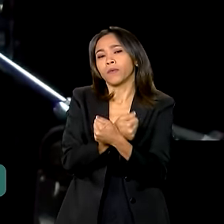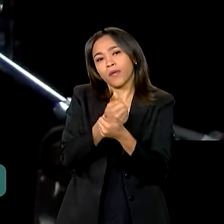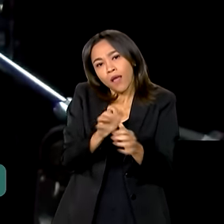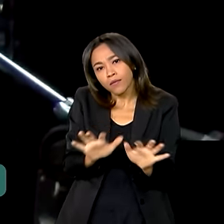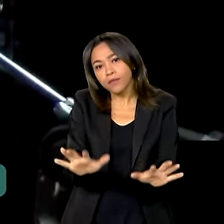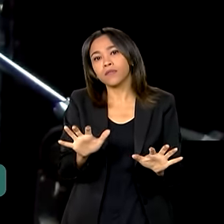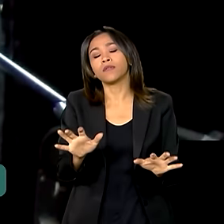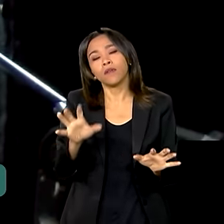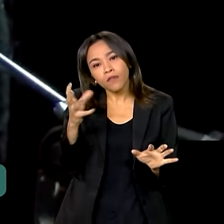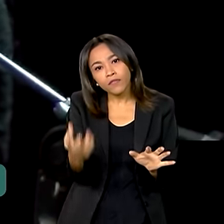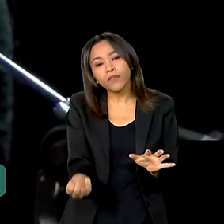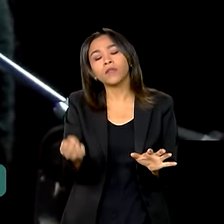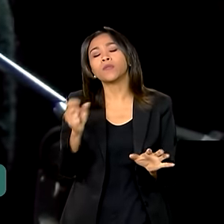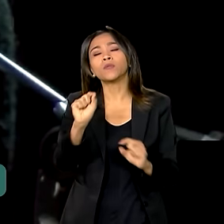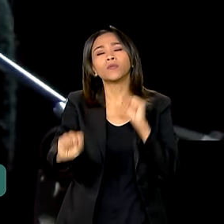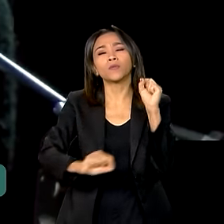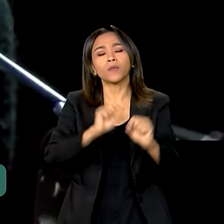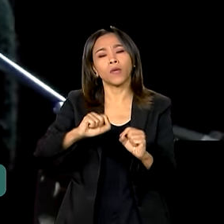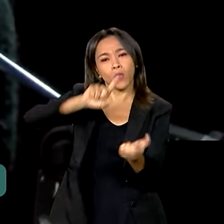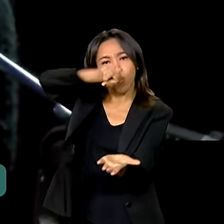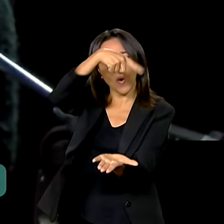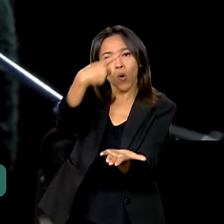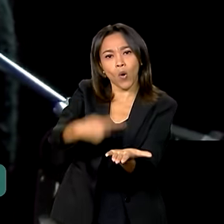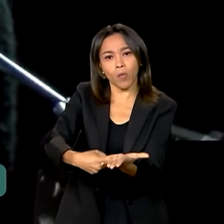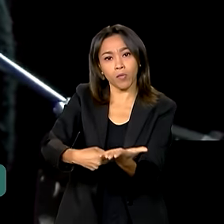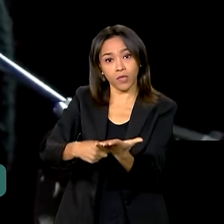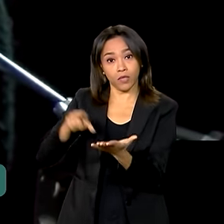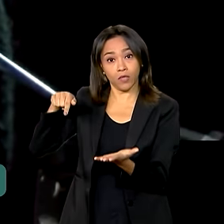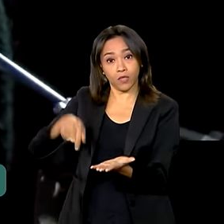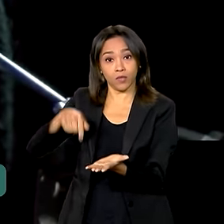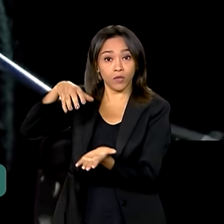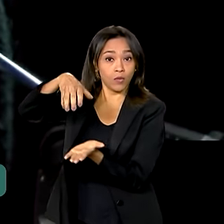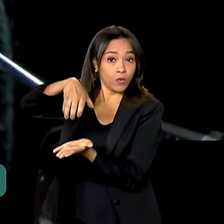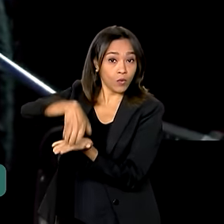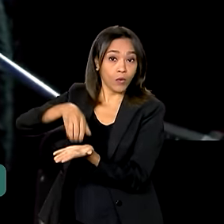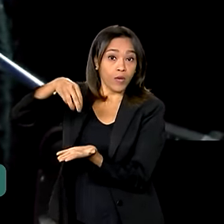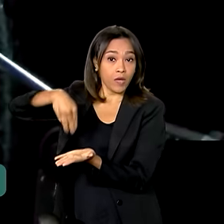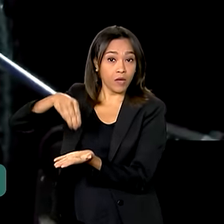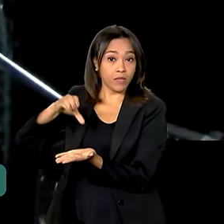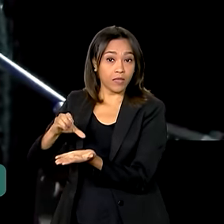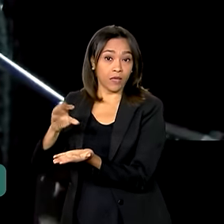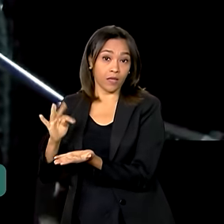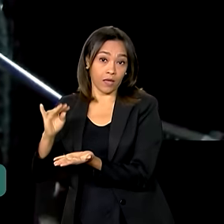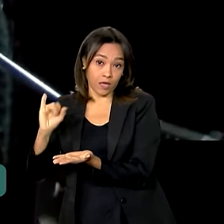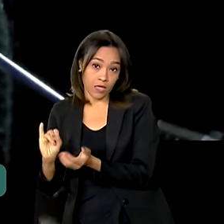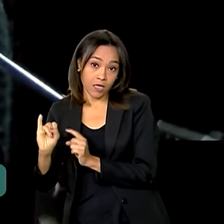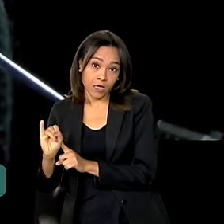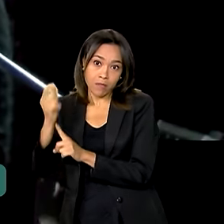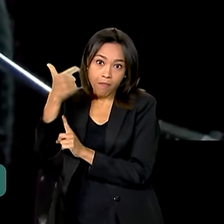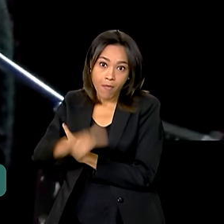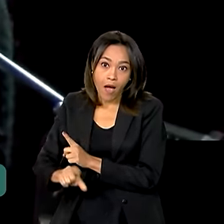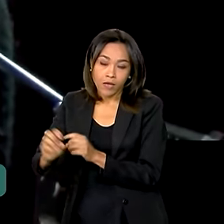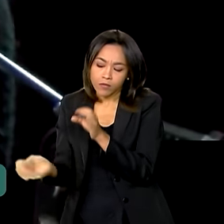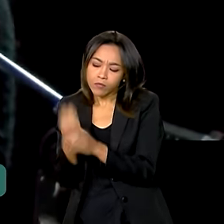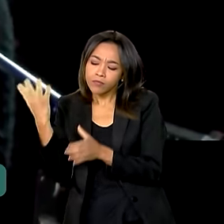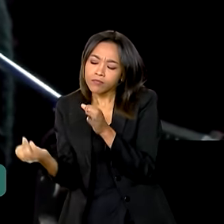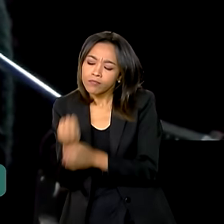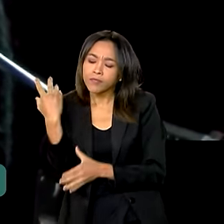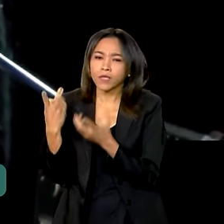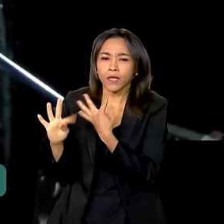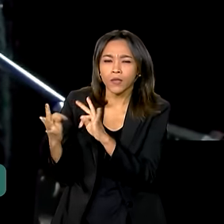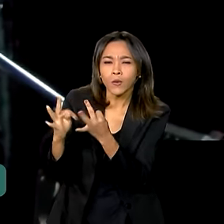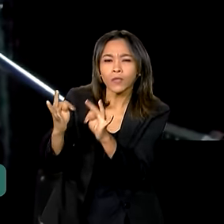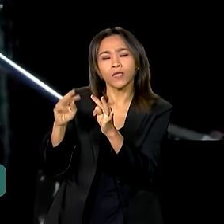assim, estamos reafirmando o compromisso do MCTI em produzir mais conhecimento científico, mais inovação e